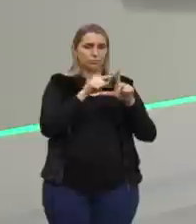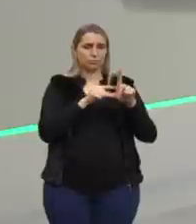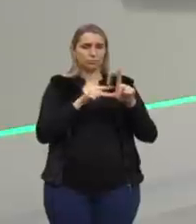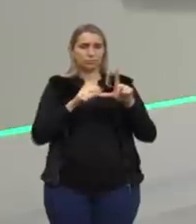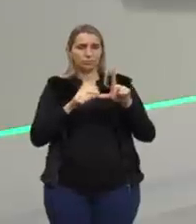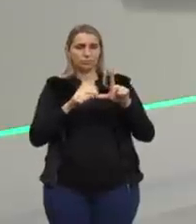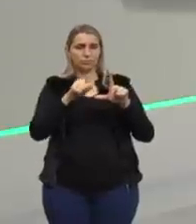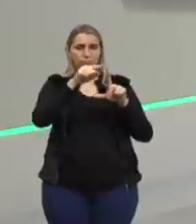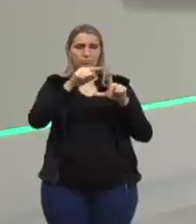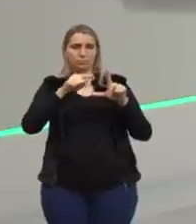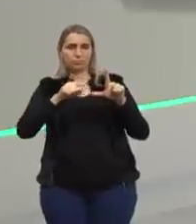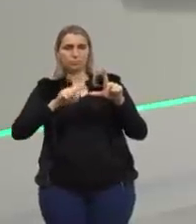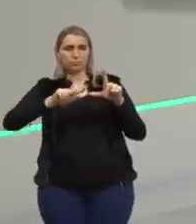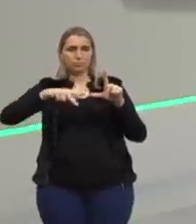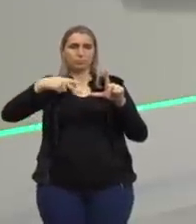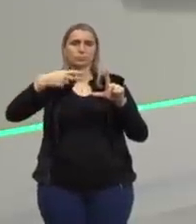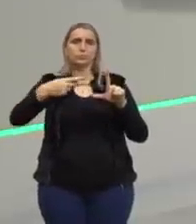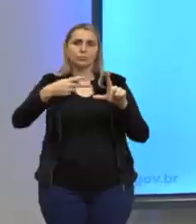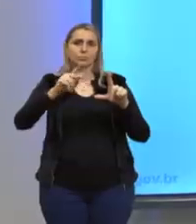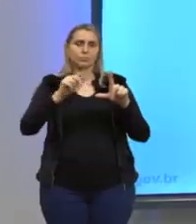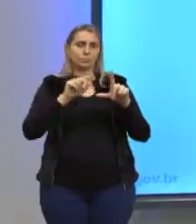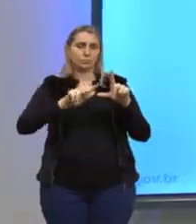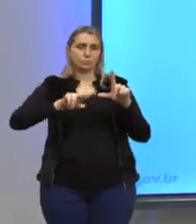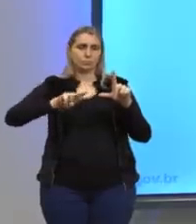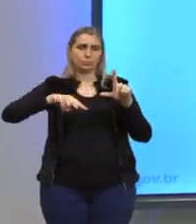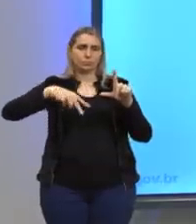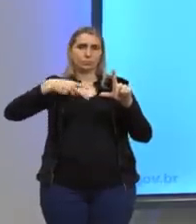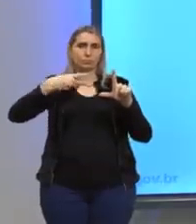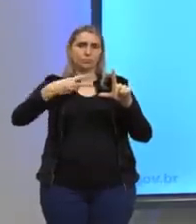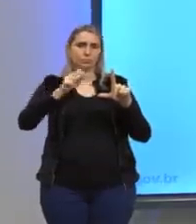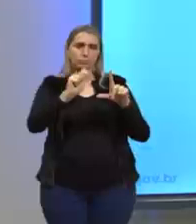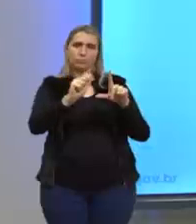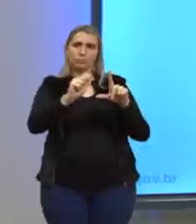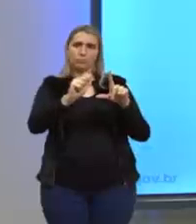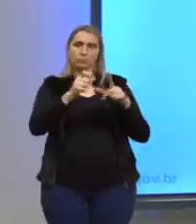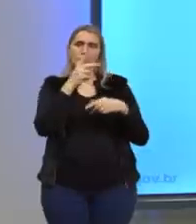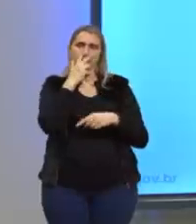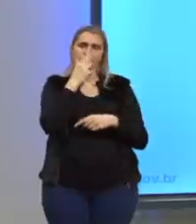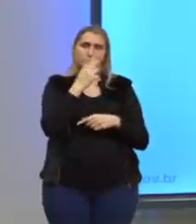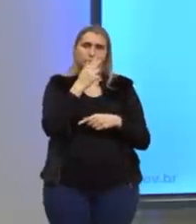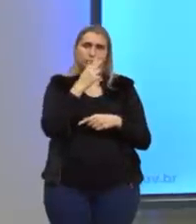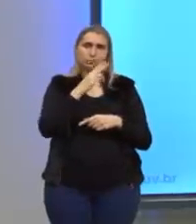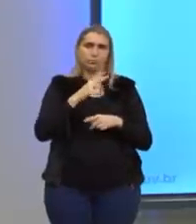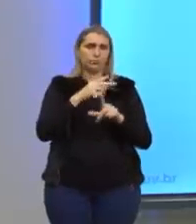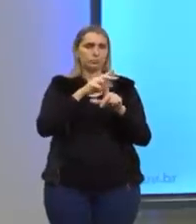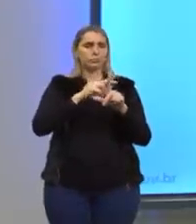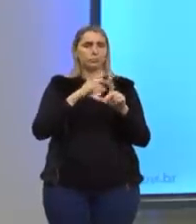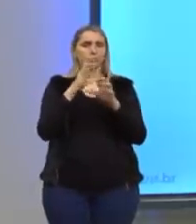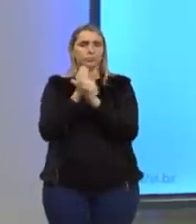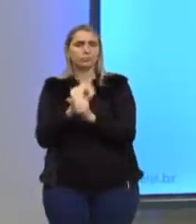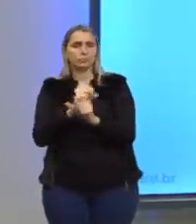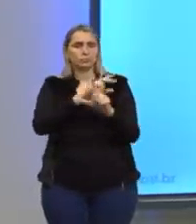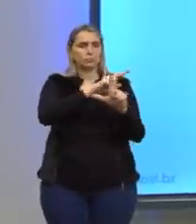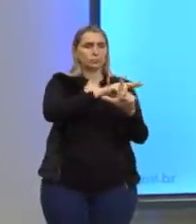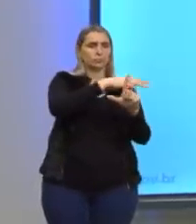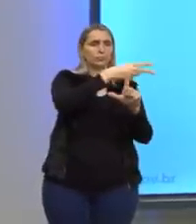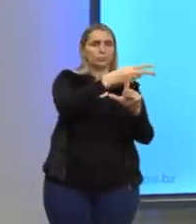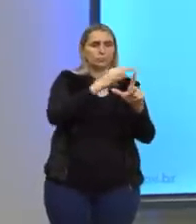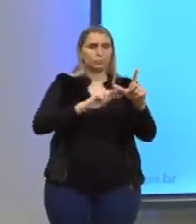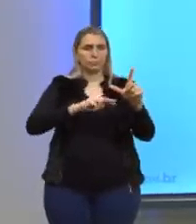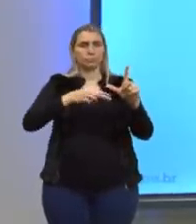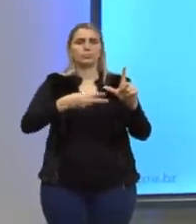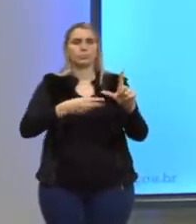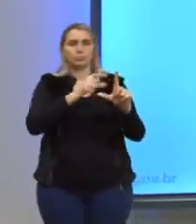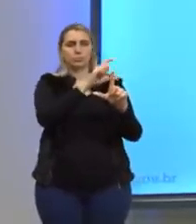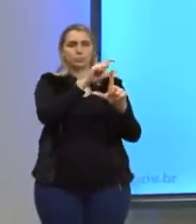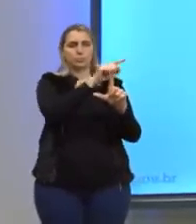lado da hipotenusa, ele é a soma dos outros dois quadrados que foram criados em cima